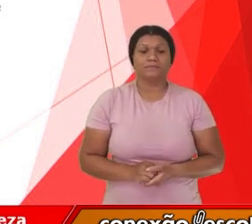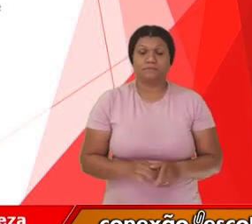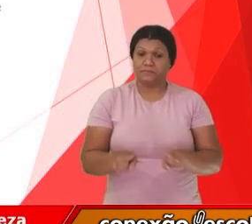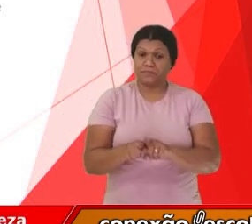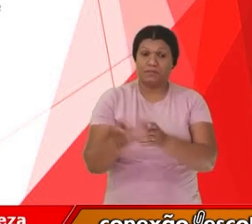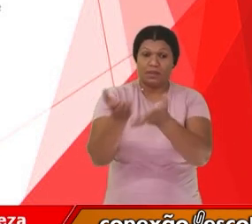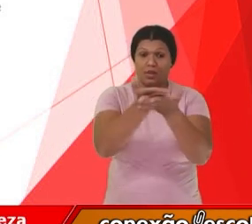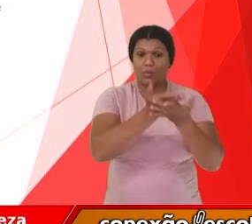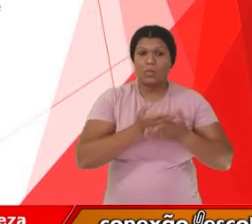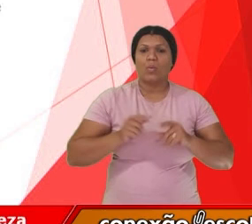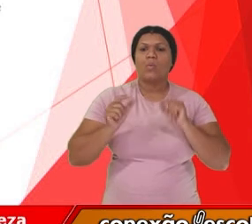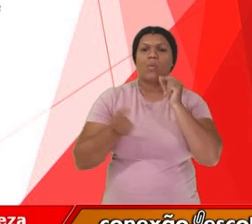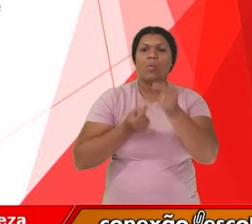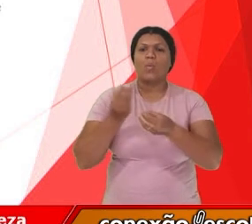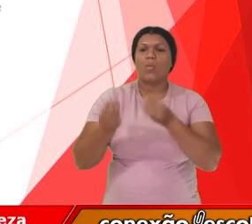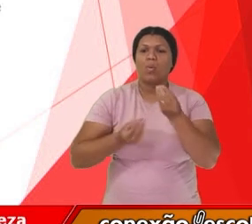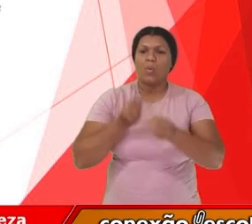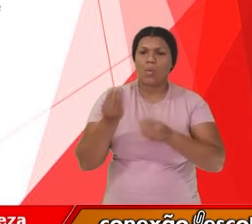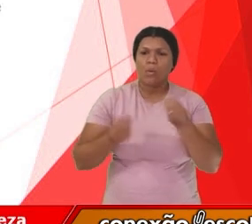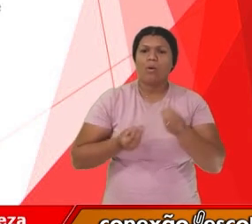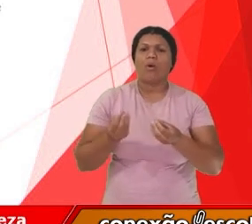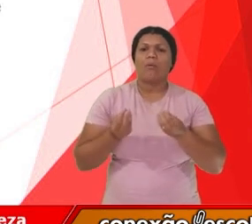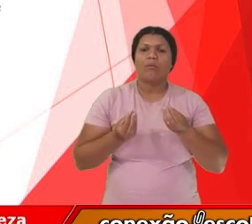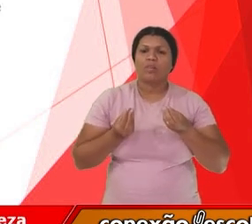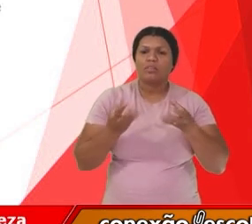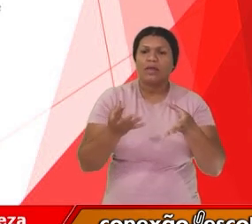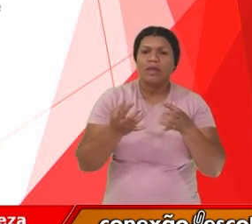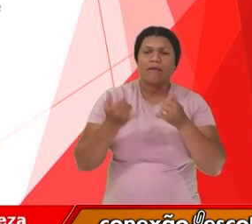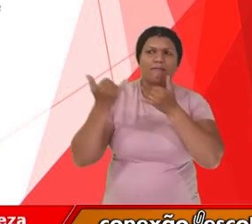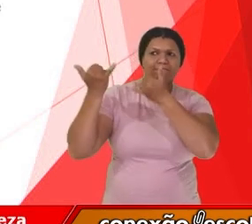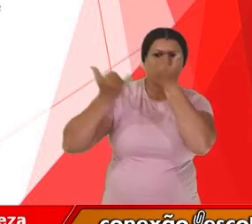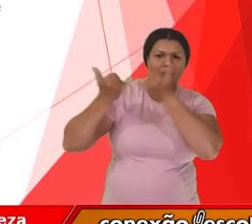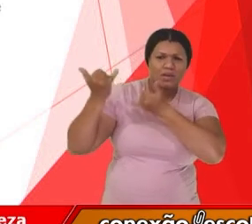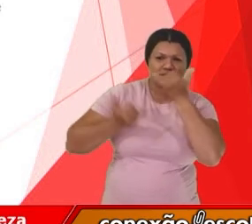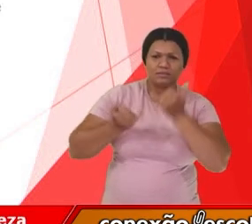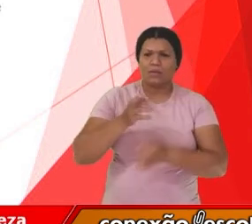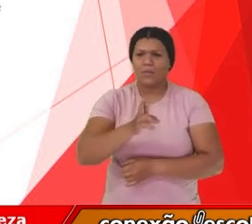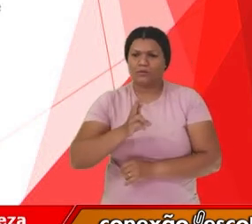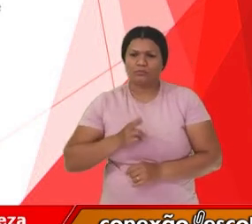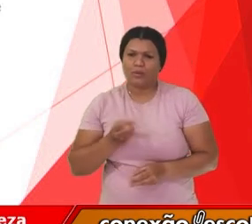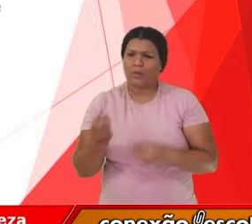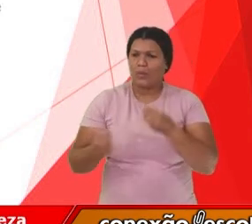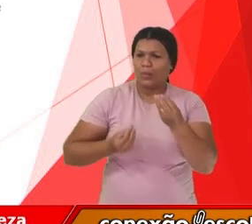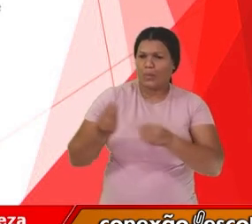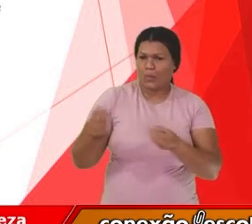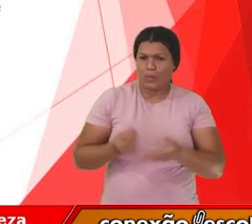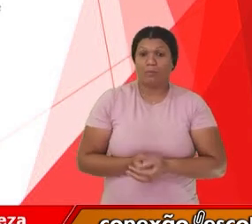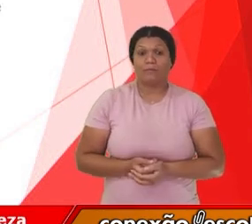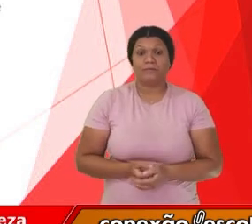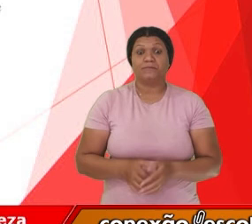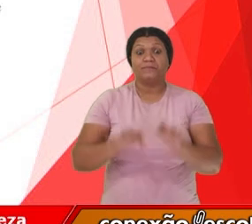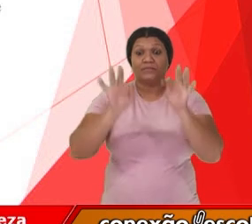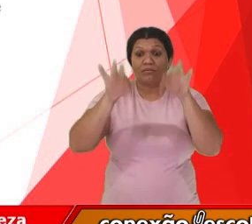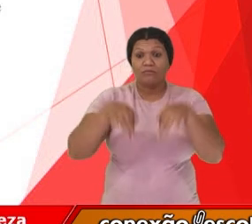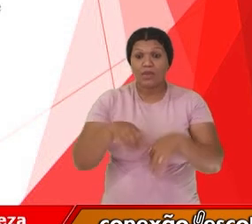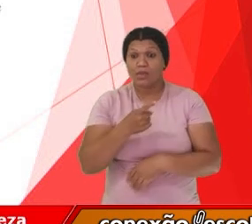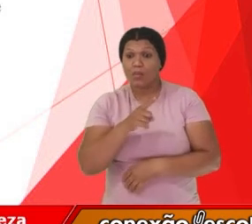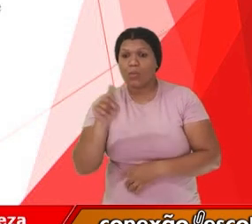Estudamos também sobre como se dá a transmissão de informações e de respostas.